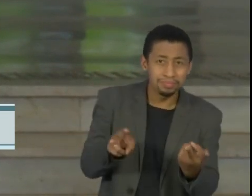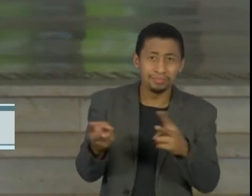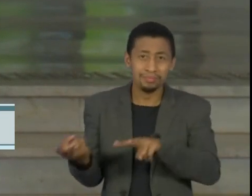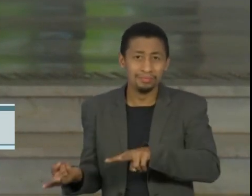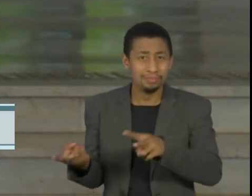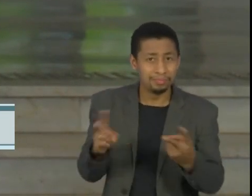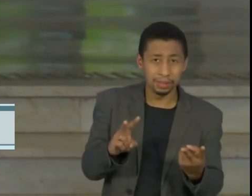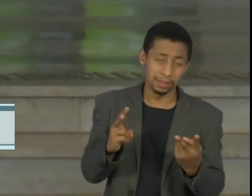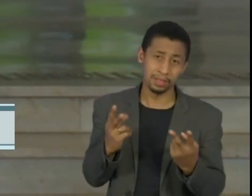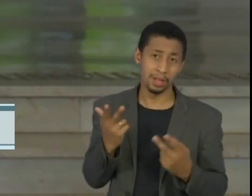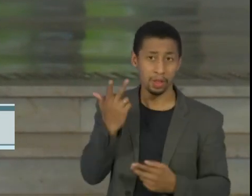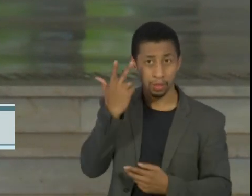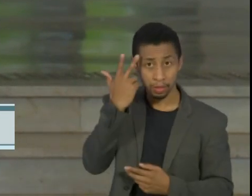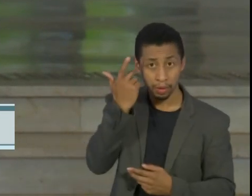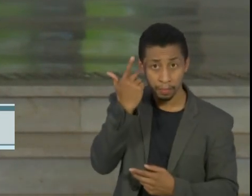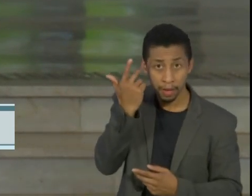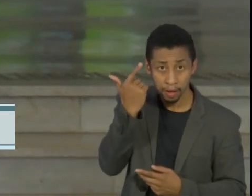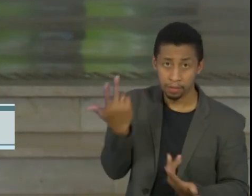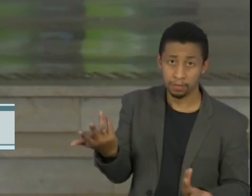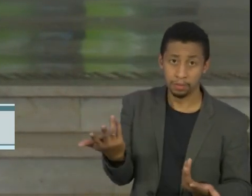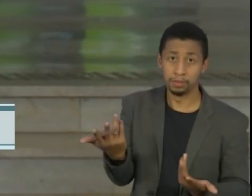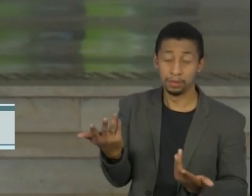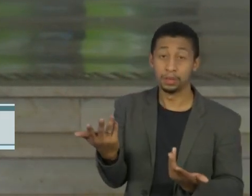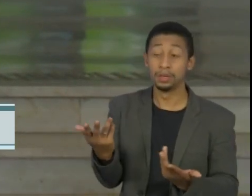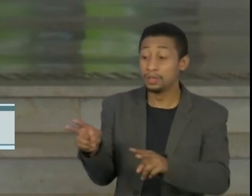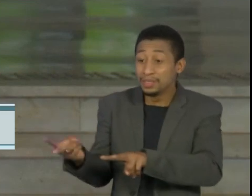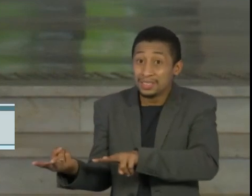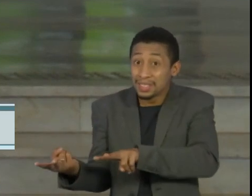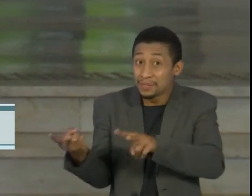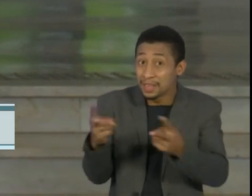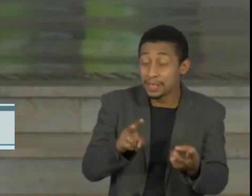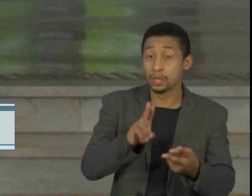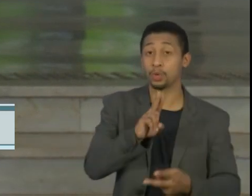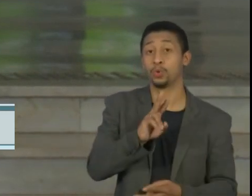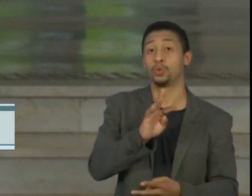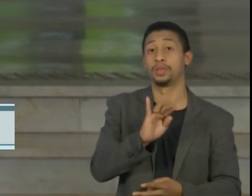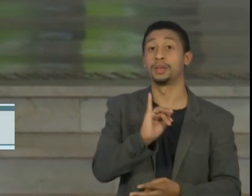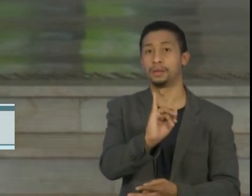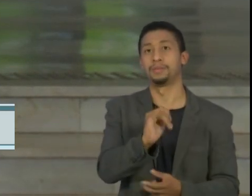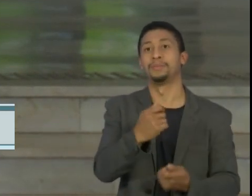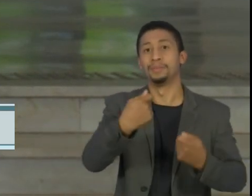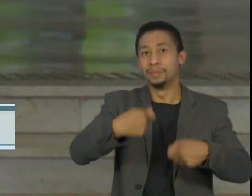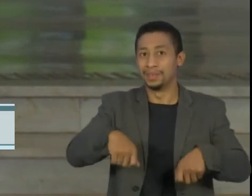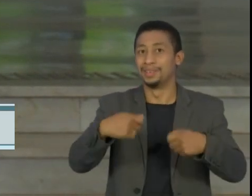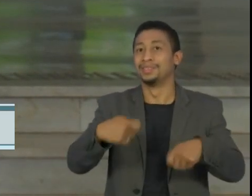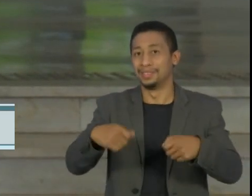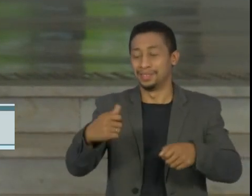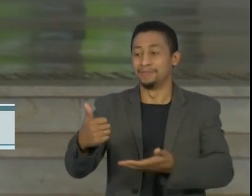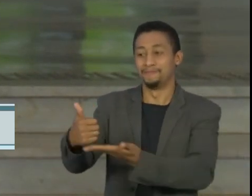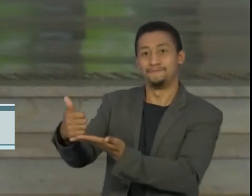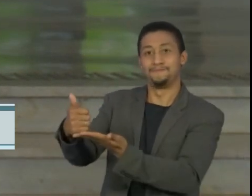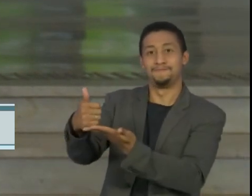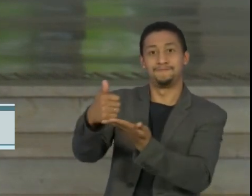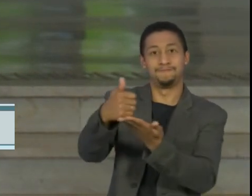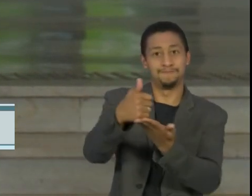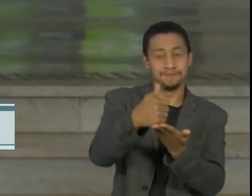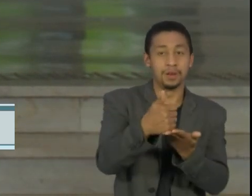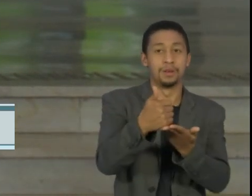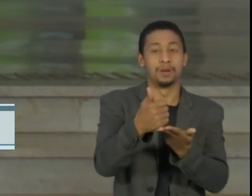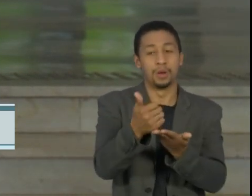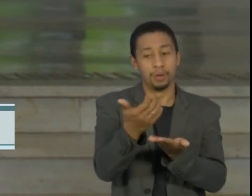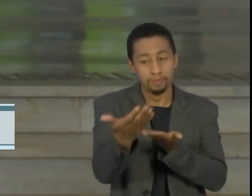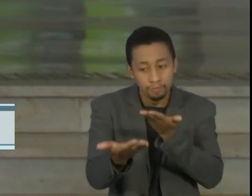de pacientes de UTI e esses pacientes necessitam cuidados de transferência acima de um paciente